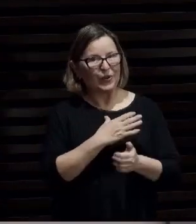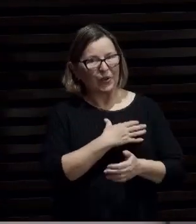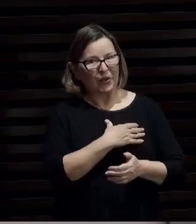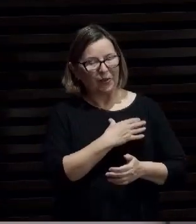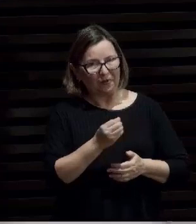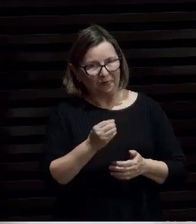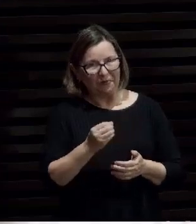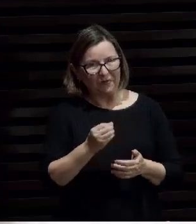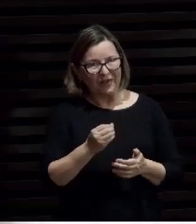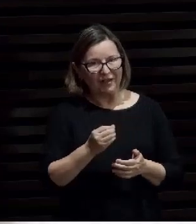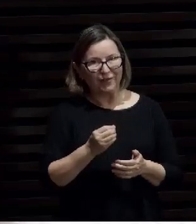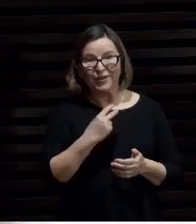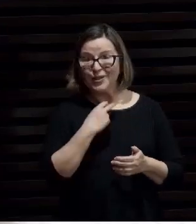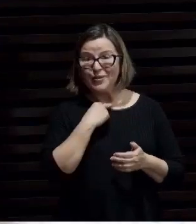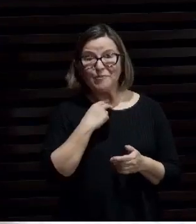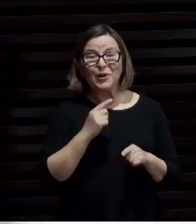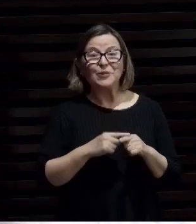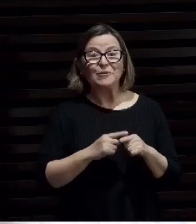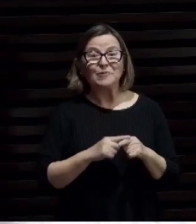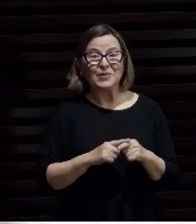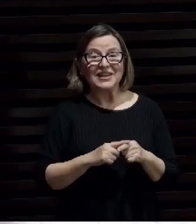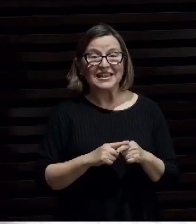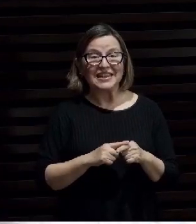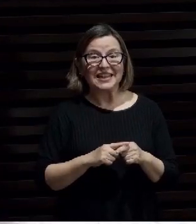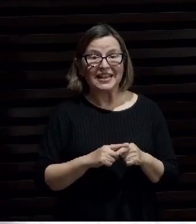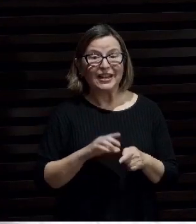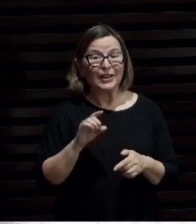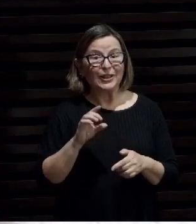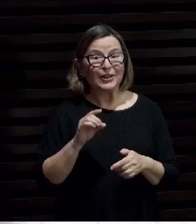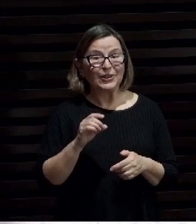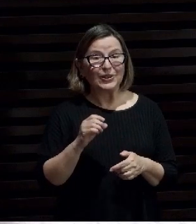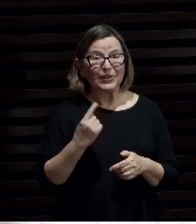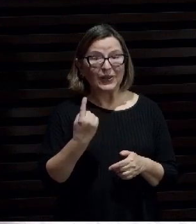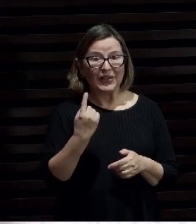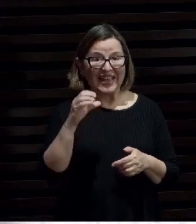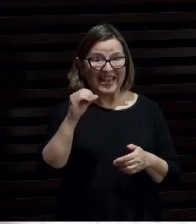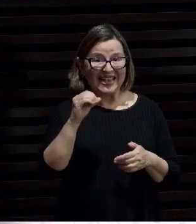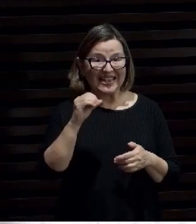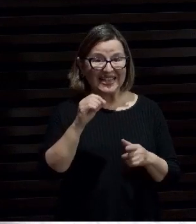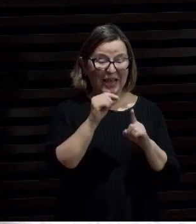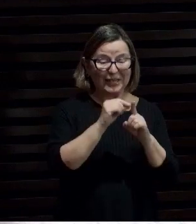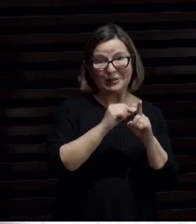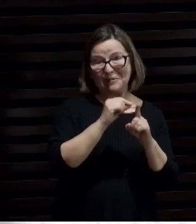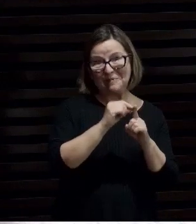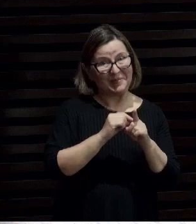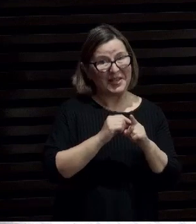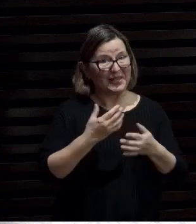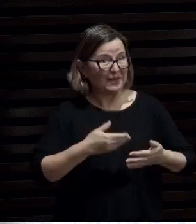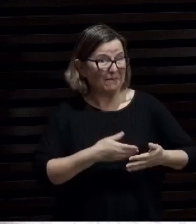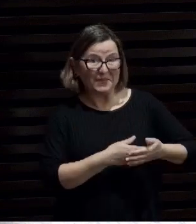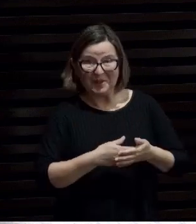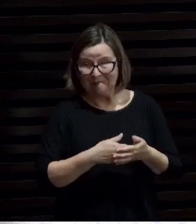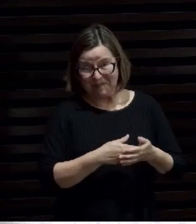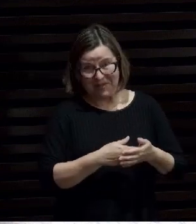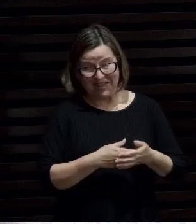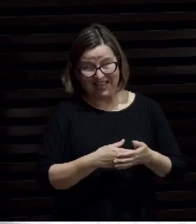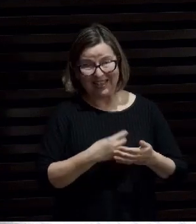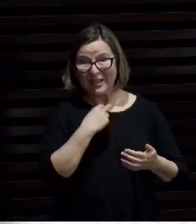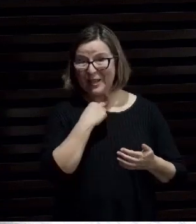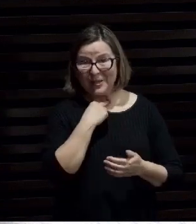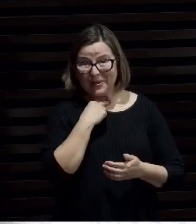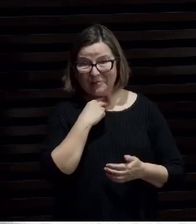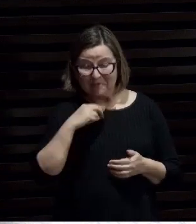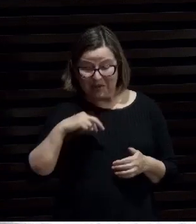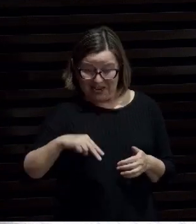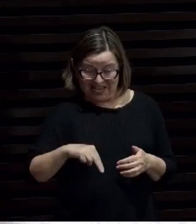segurando e em breve ela vai poder. Então, ela ainda não tem a habilidade para andar, mas ela está desenvolvendo e ela vai